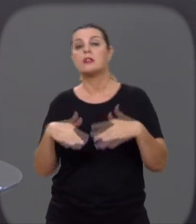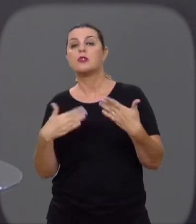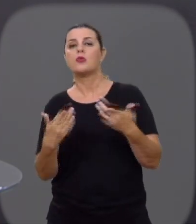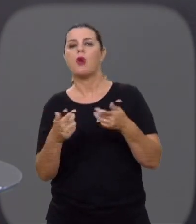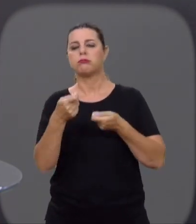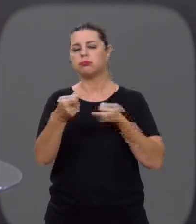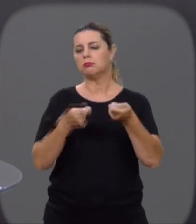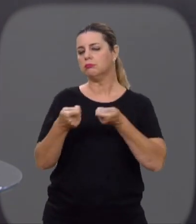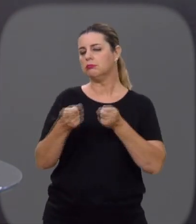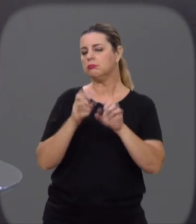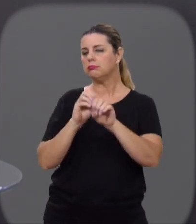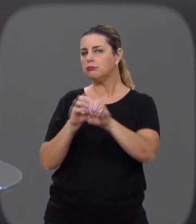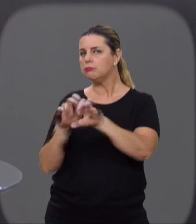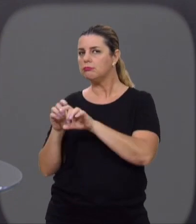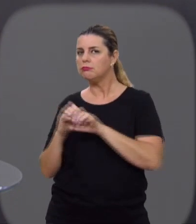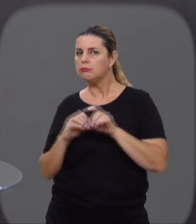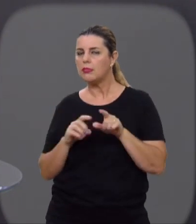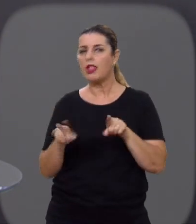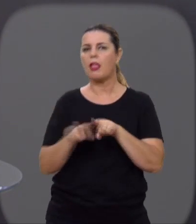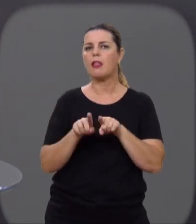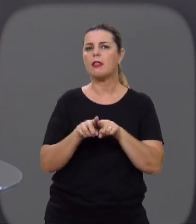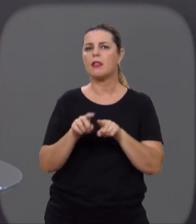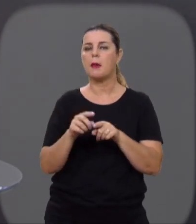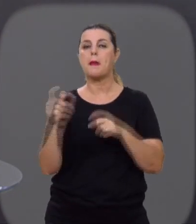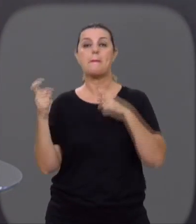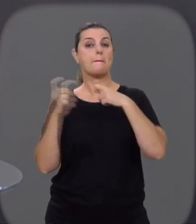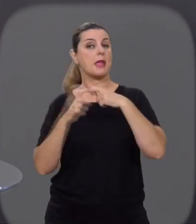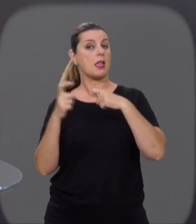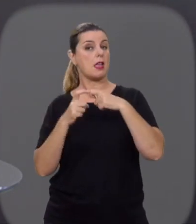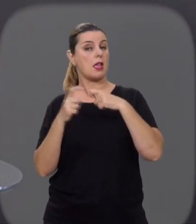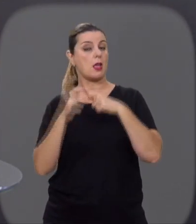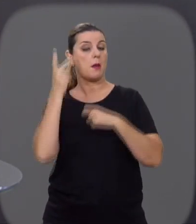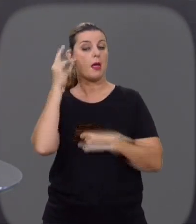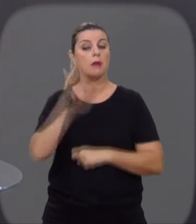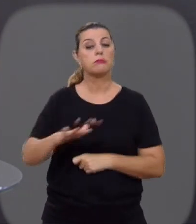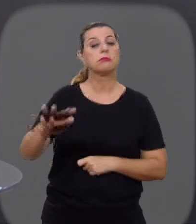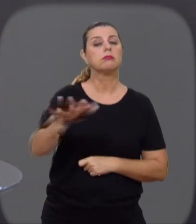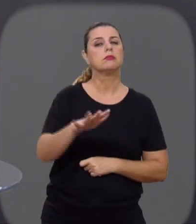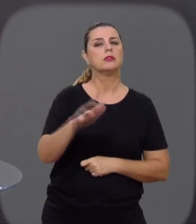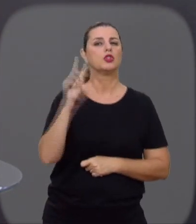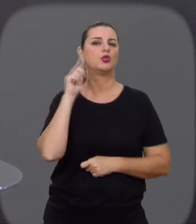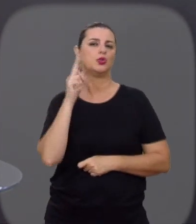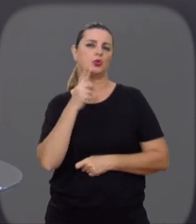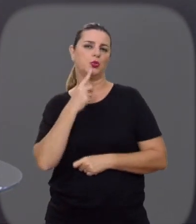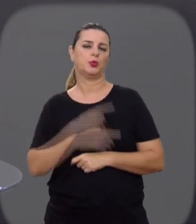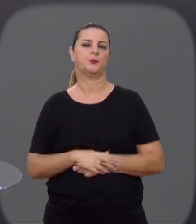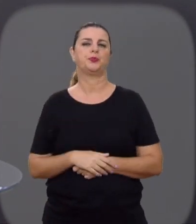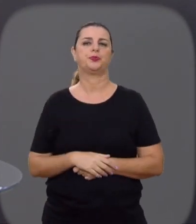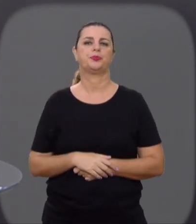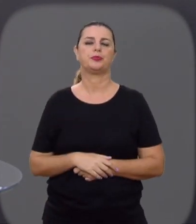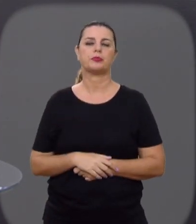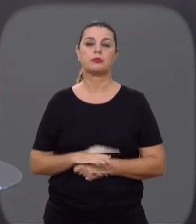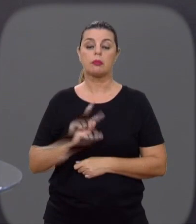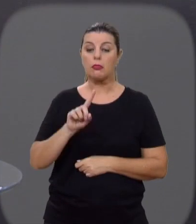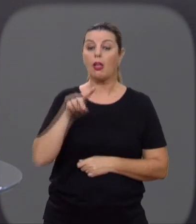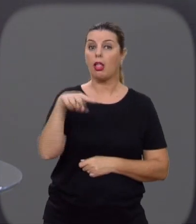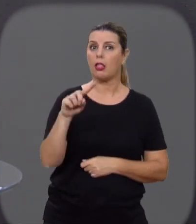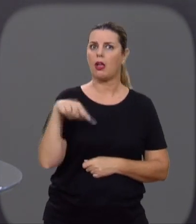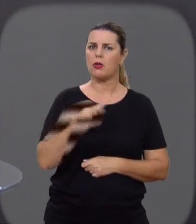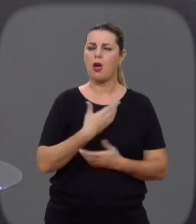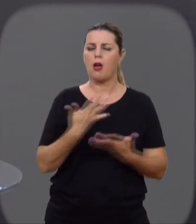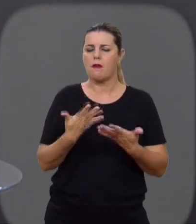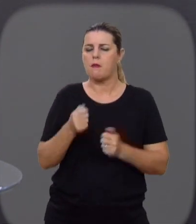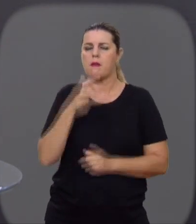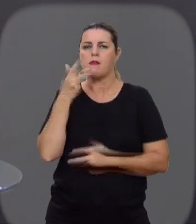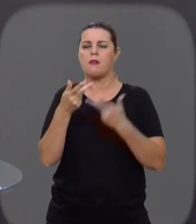as diretrizes para isso e também atendimento médico a esse público, né? Então, nós estamos